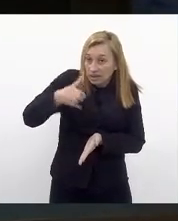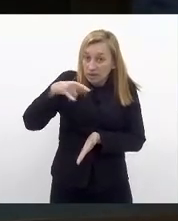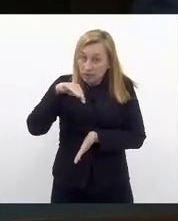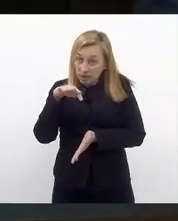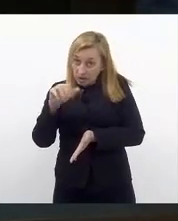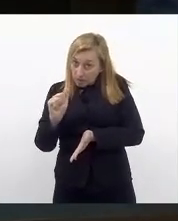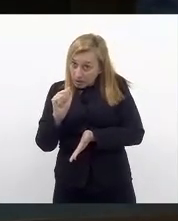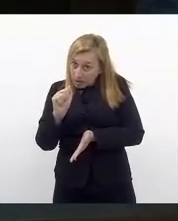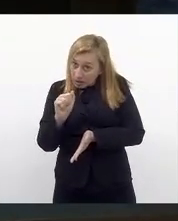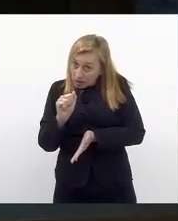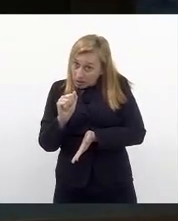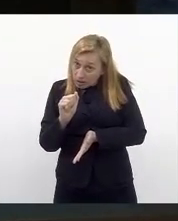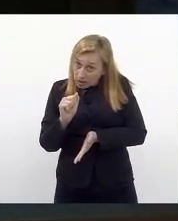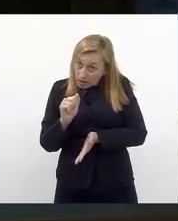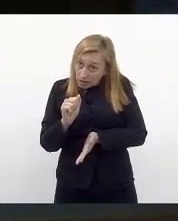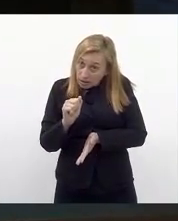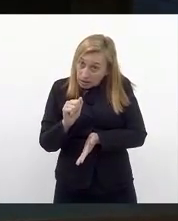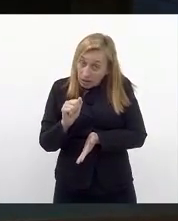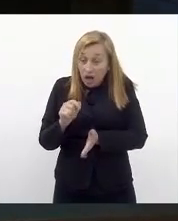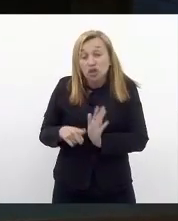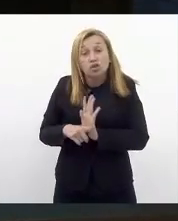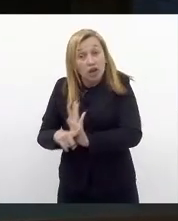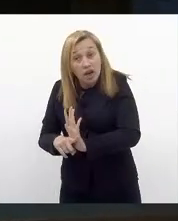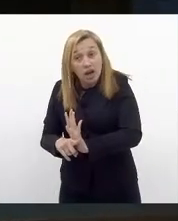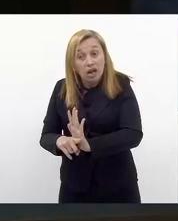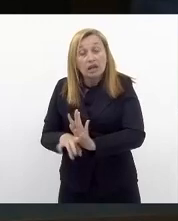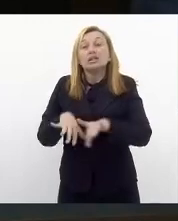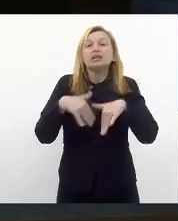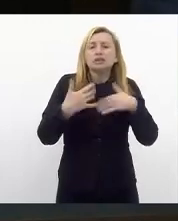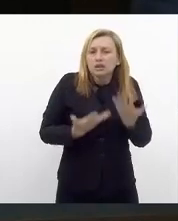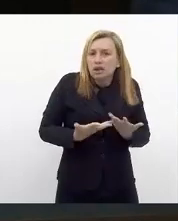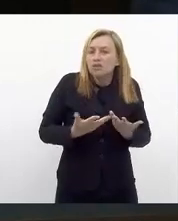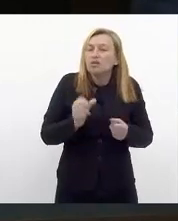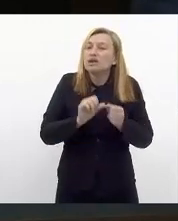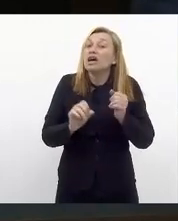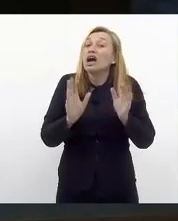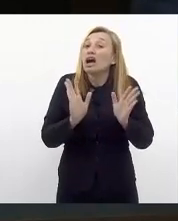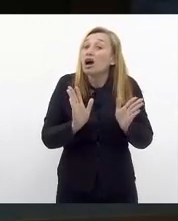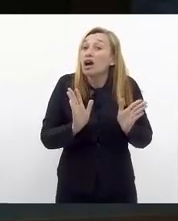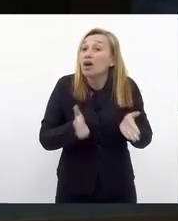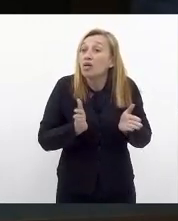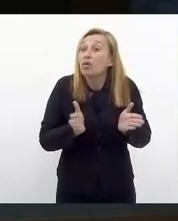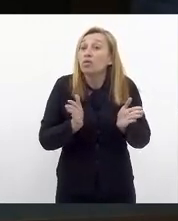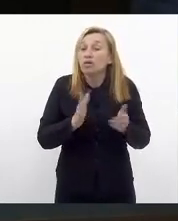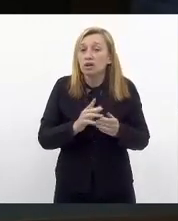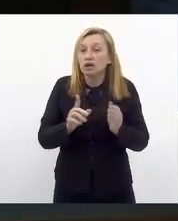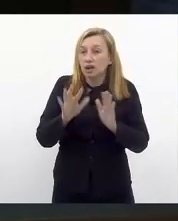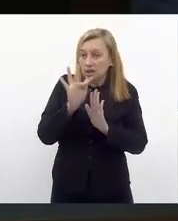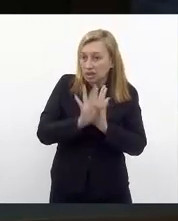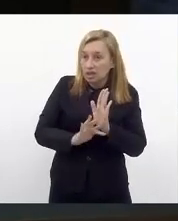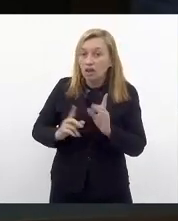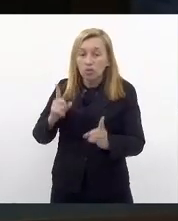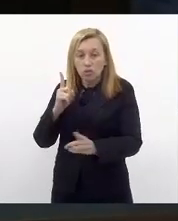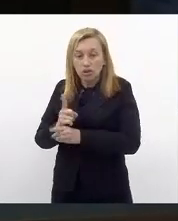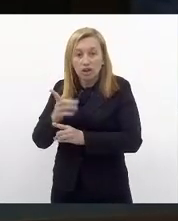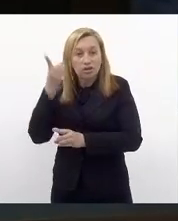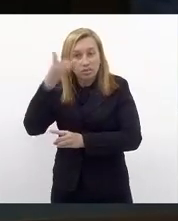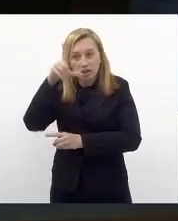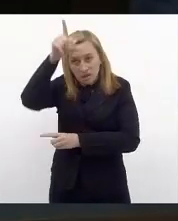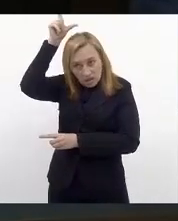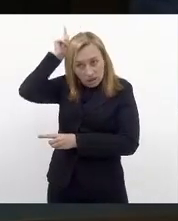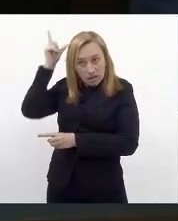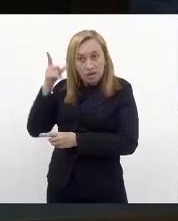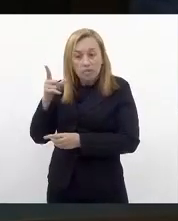mina a idade mínima os contemplará Então o que nós temos fazer agora na até achar um texto Como disse o Deputado Luiz Paulo